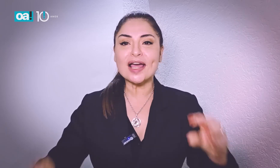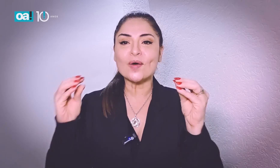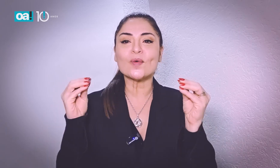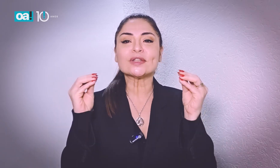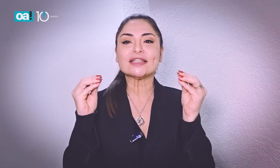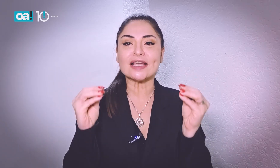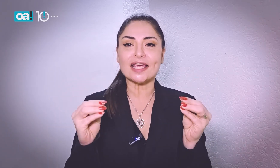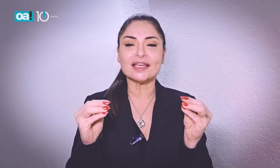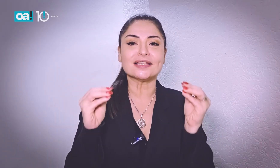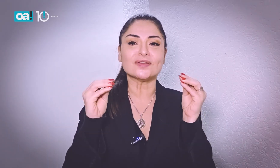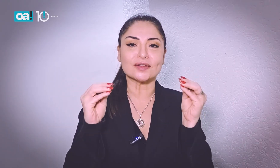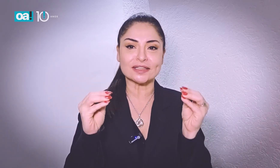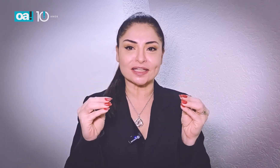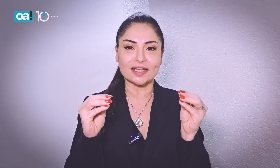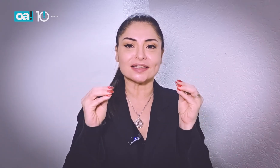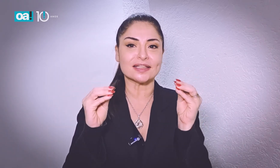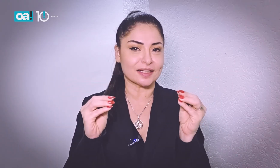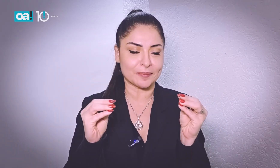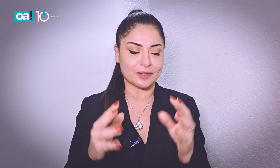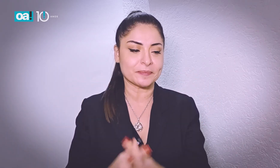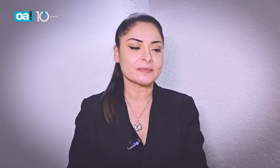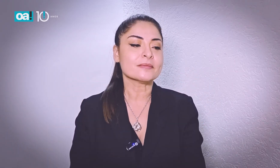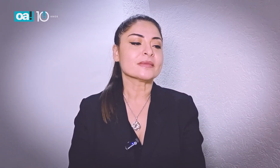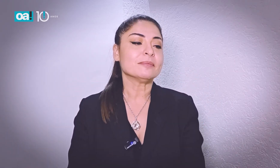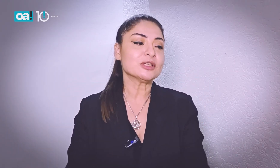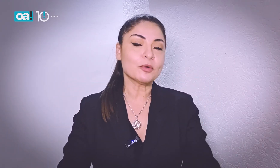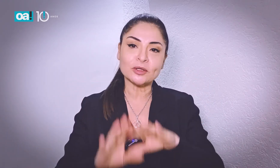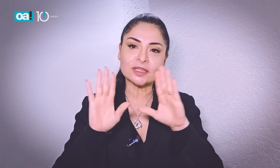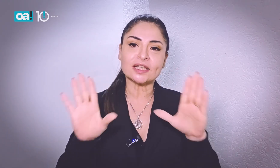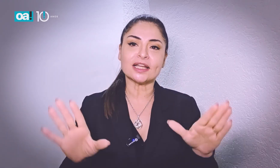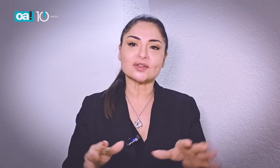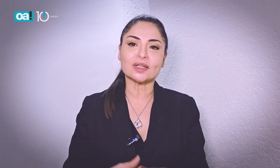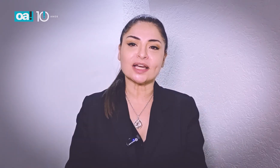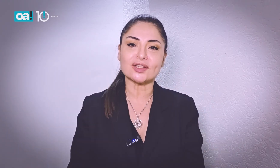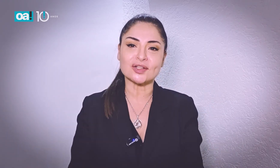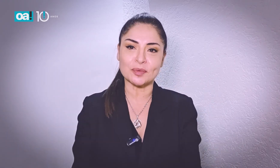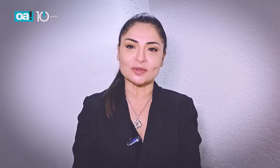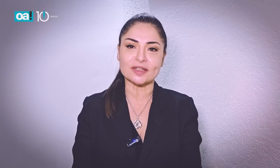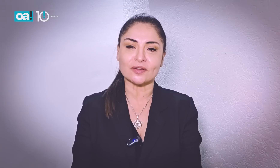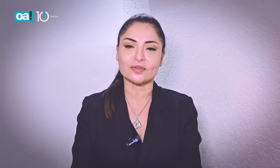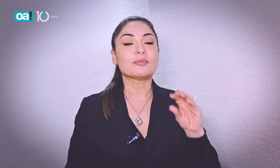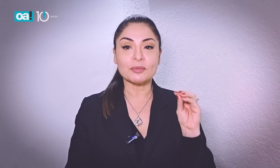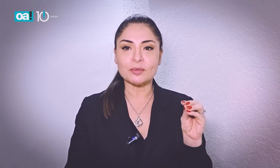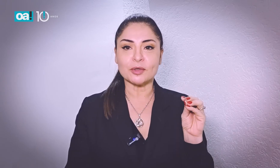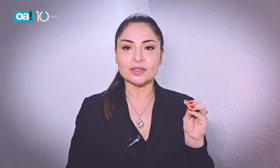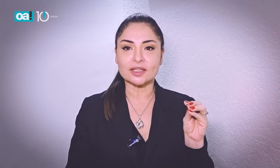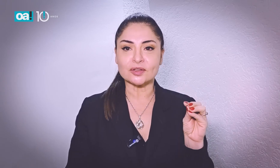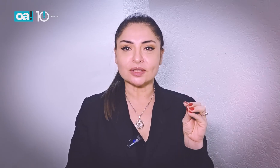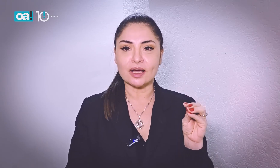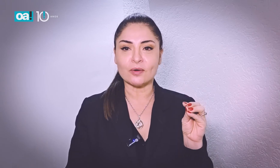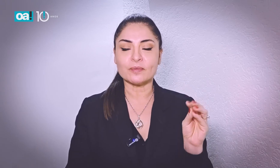eu não sei se você se lembra. Mas momentos internacionais de Dilma Rousseff. Primeiro